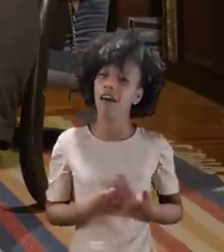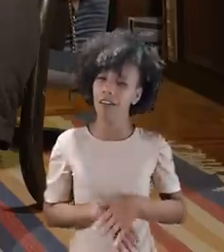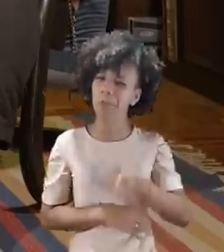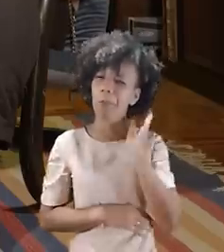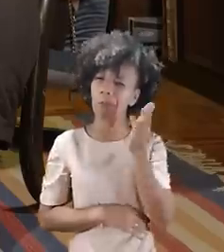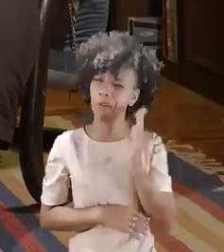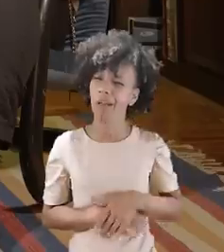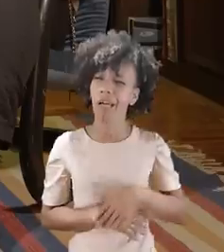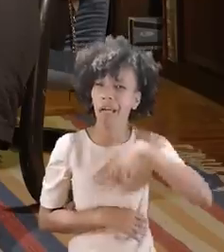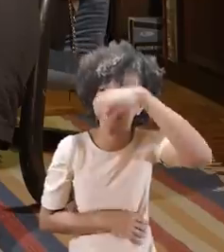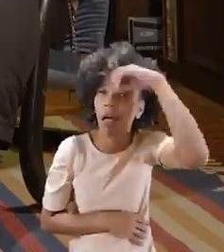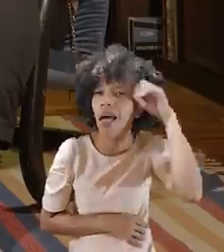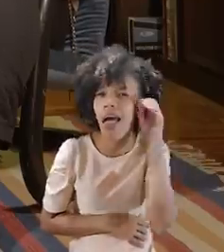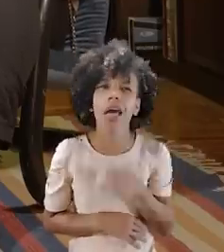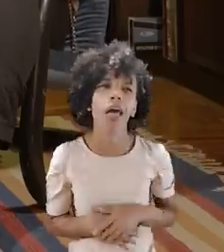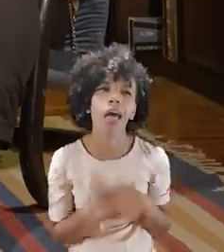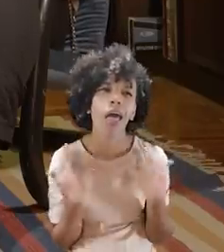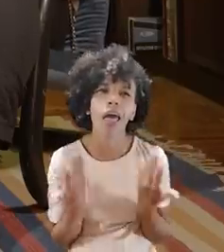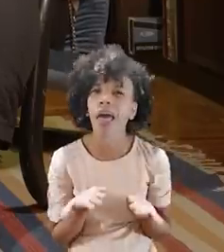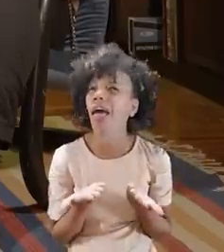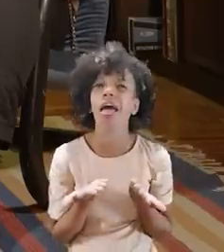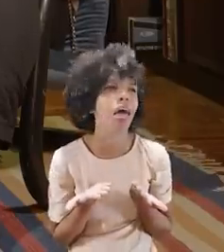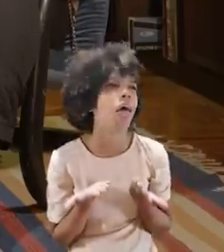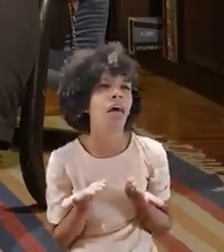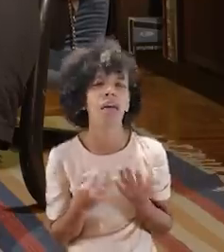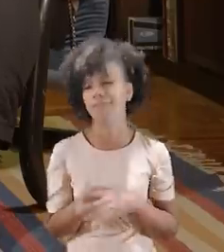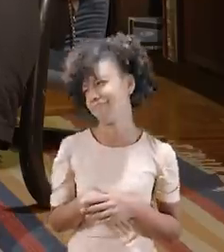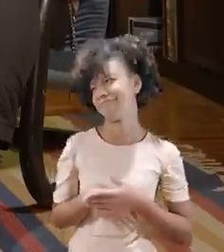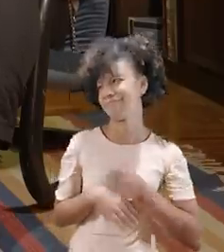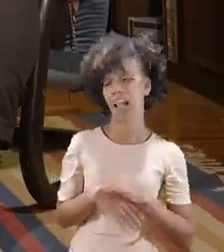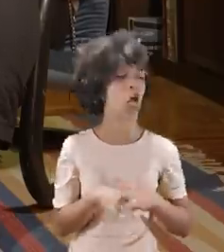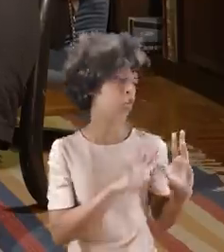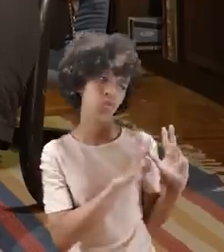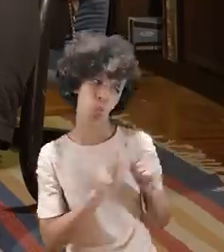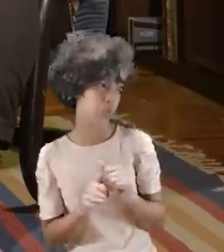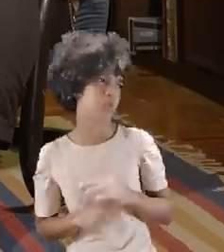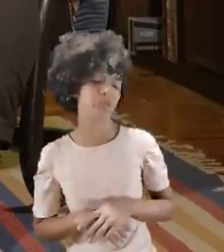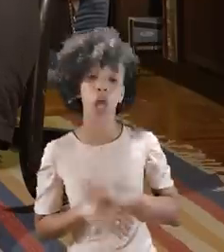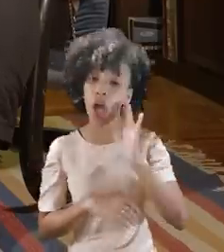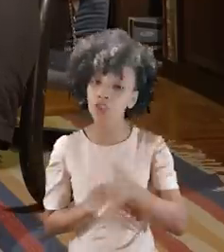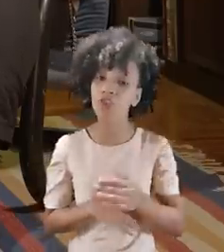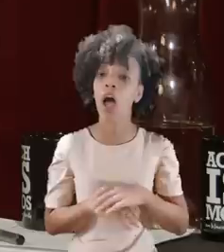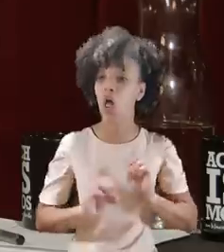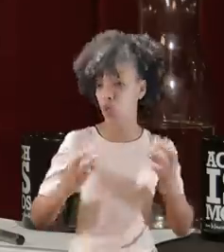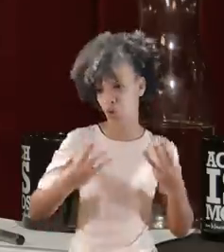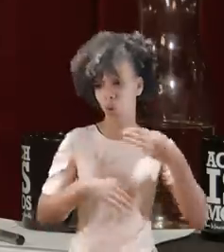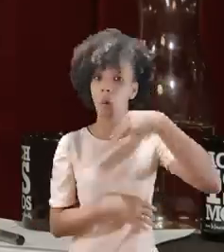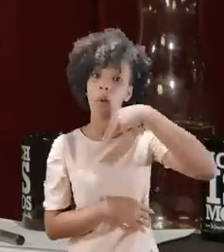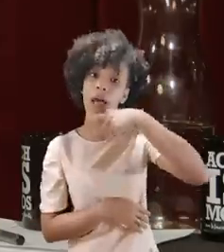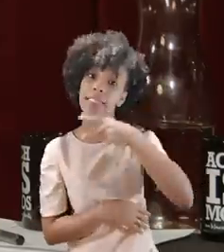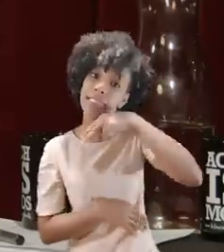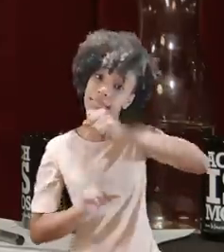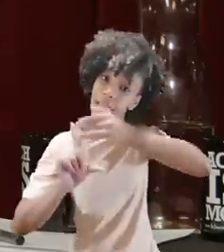muito bem mano velho Os Caras todos Obrigado obrigado a gente eu já fala mano eu já falei isso no meu show da